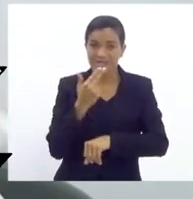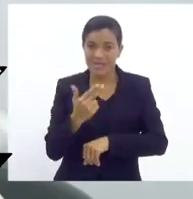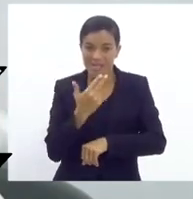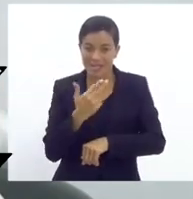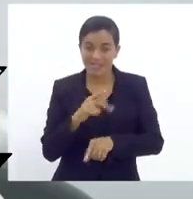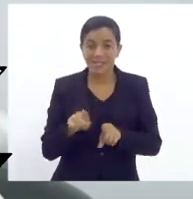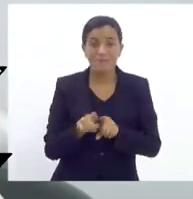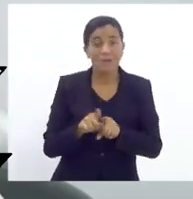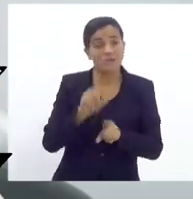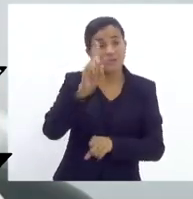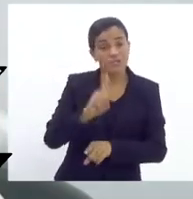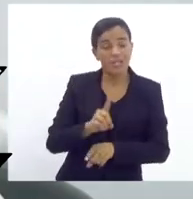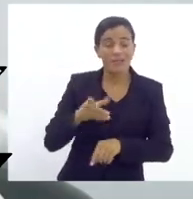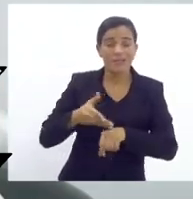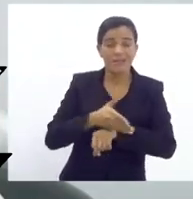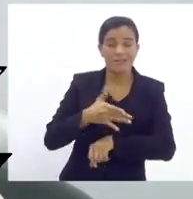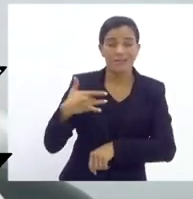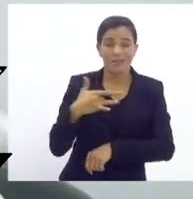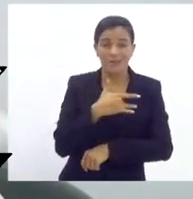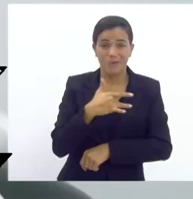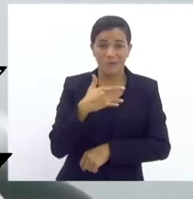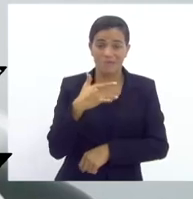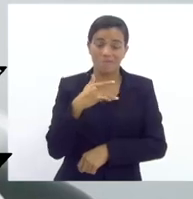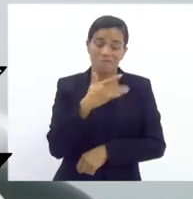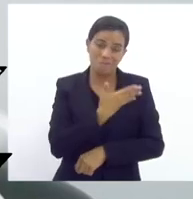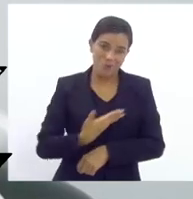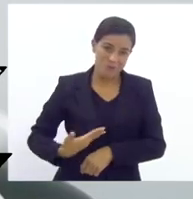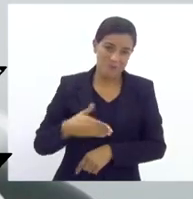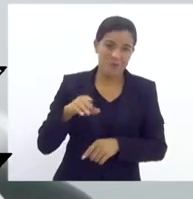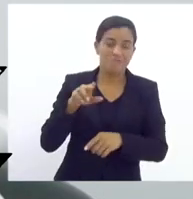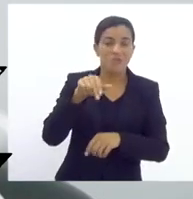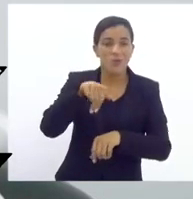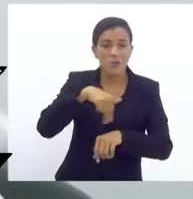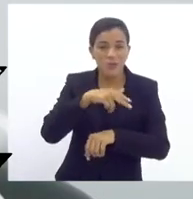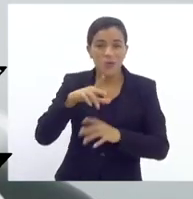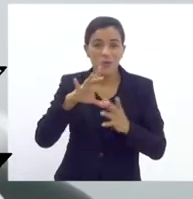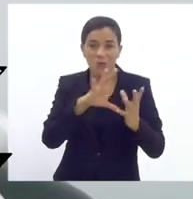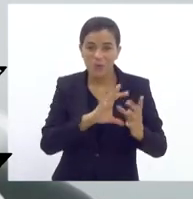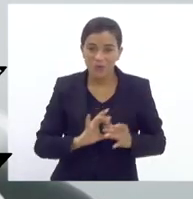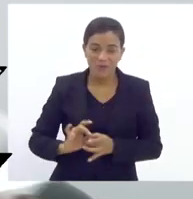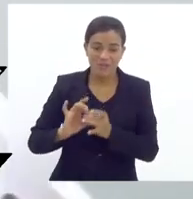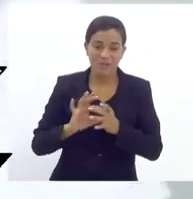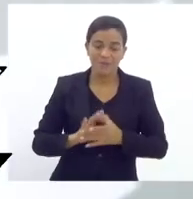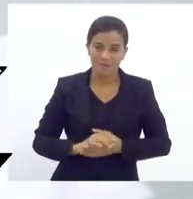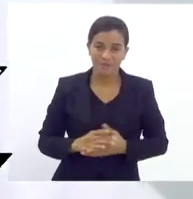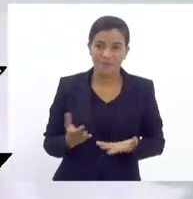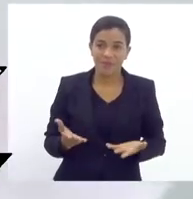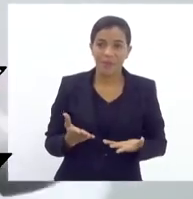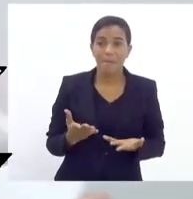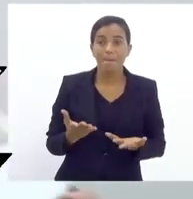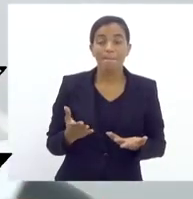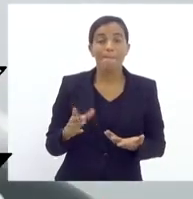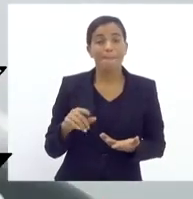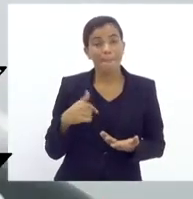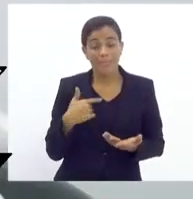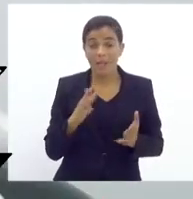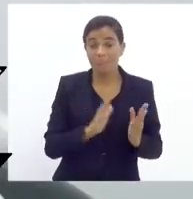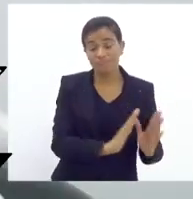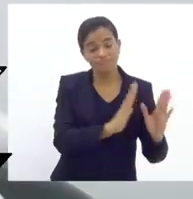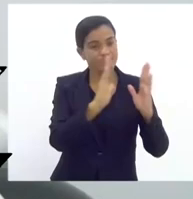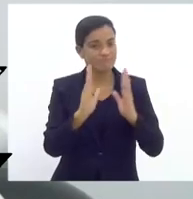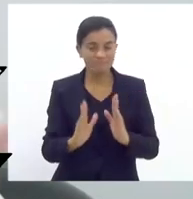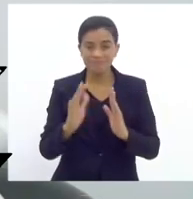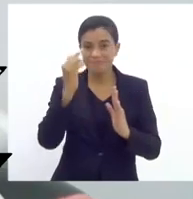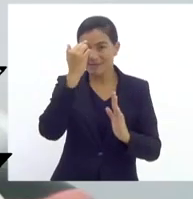a saúde pública e Universal enfim também é uma questão de informação também bastante importante então quer dizer a gente passando dessa ideia